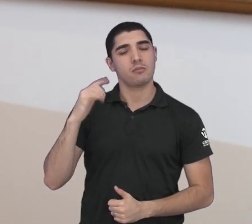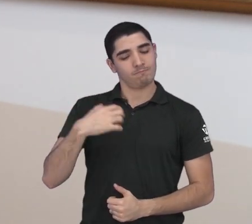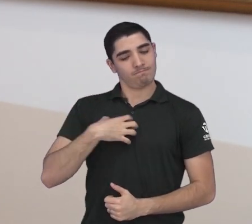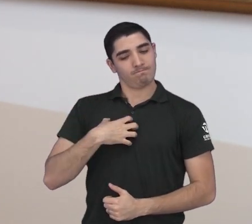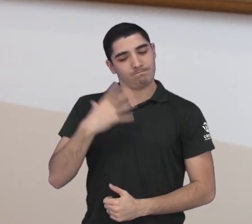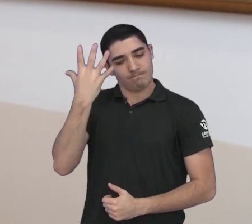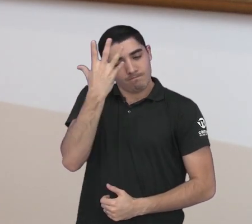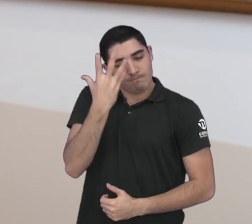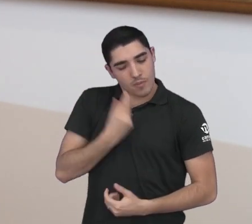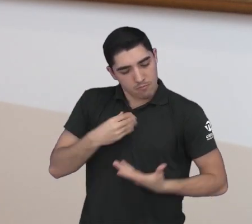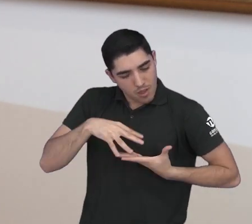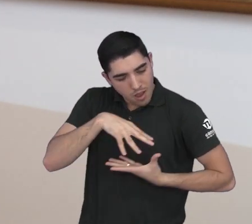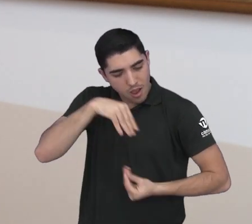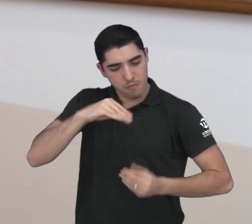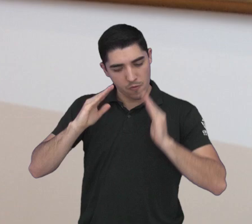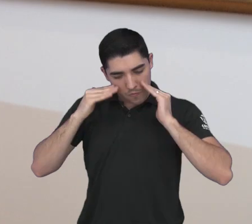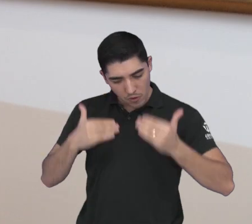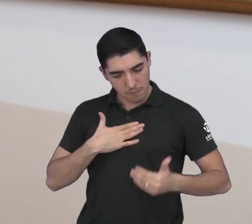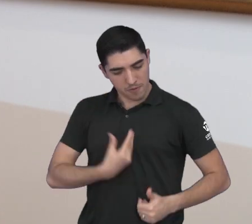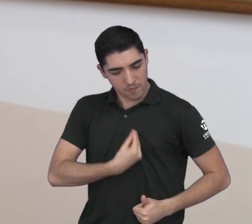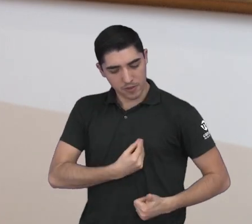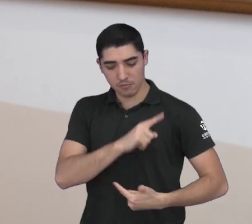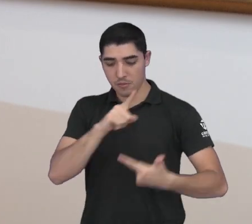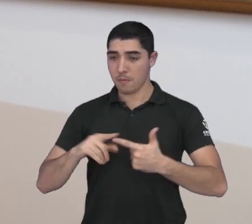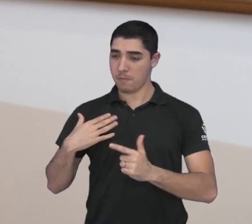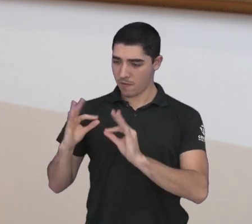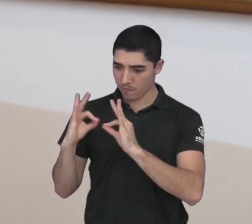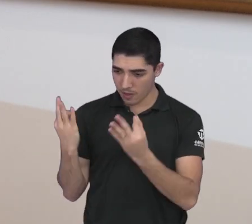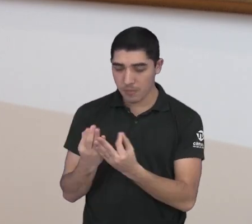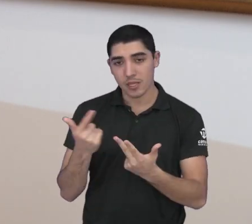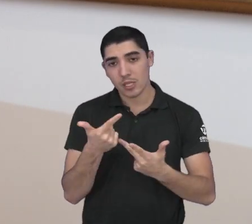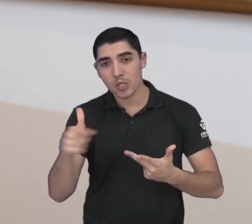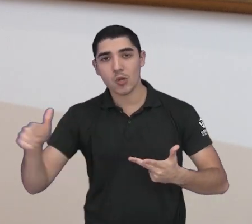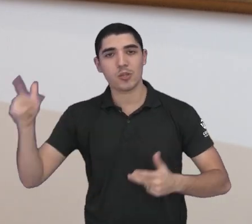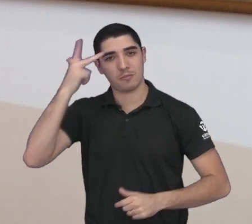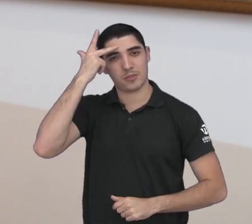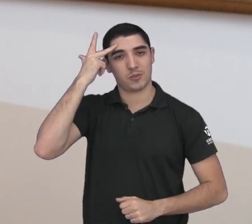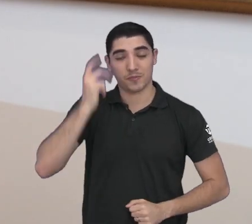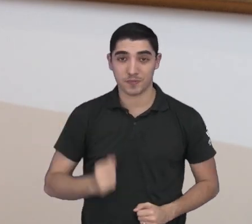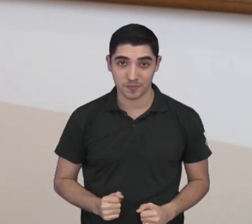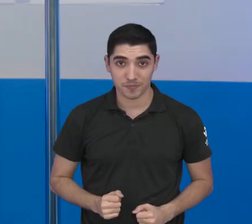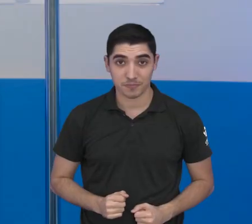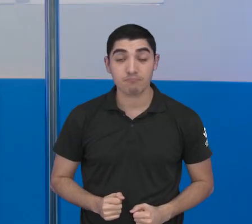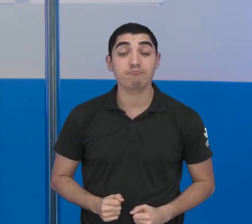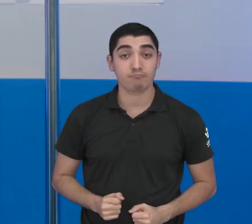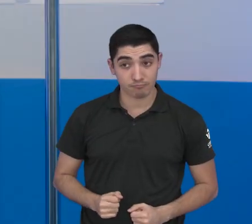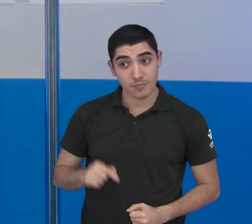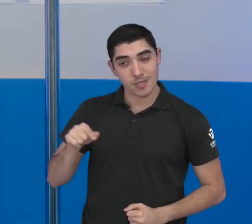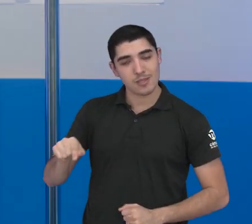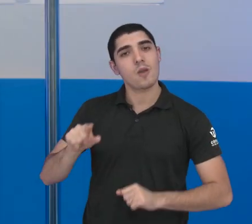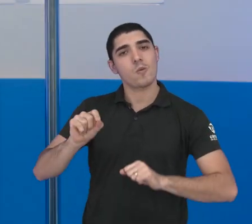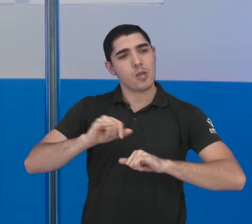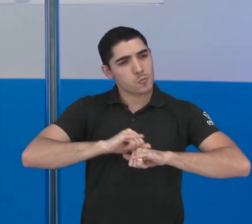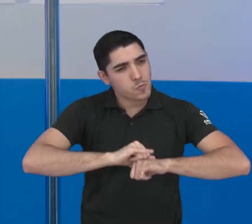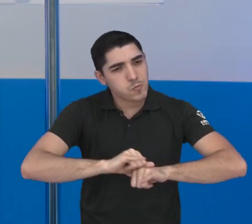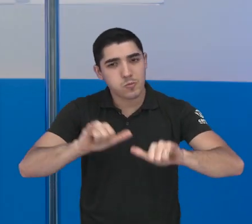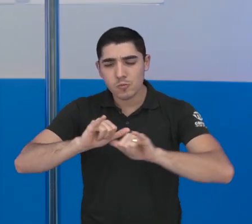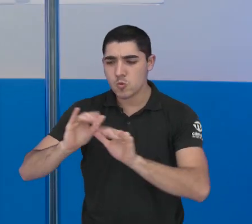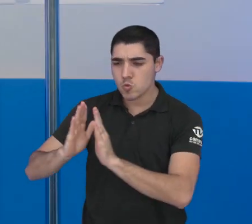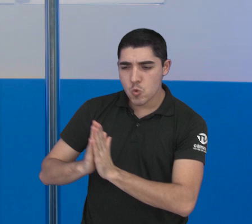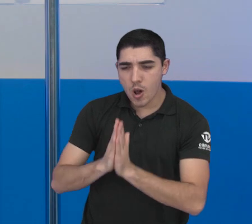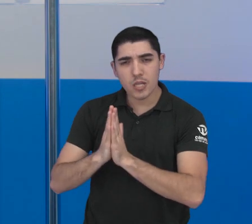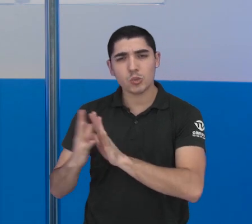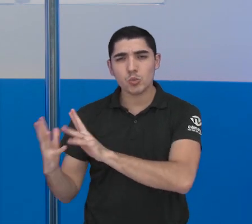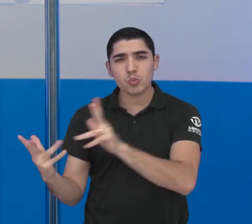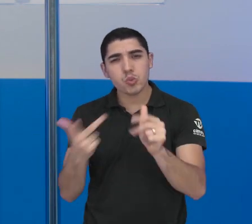pensar espiritualmente em si, na sua família, mas também no próximo. E que as mensagens e as orações